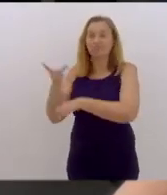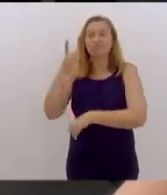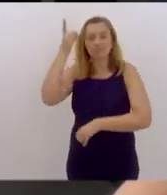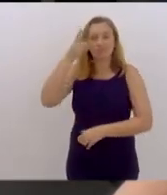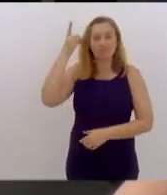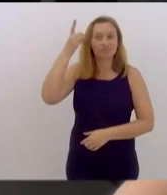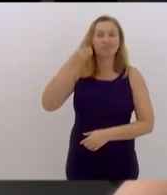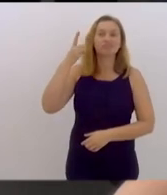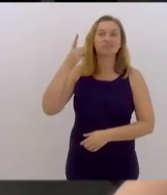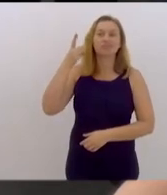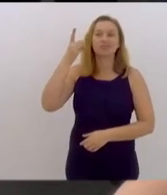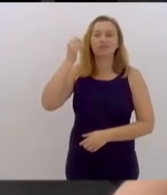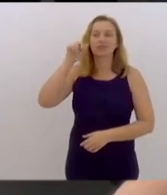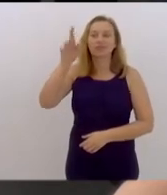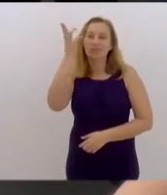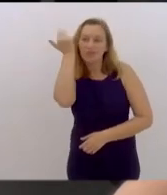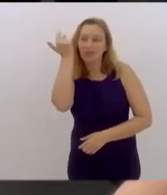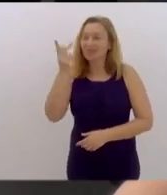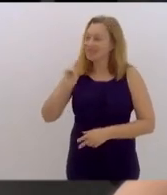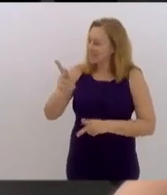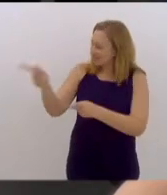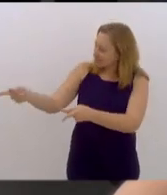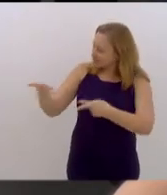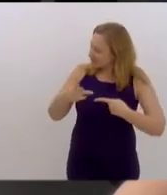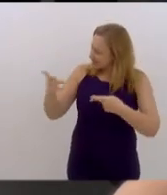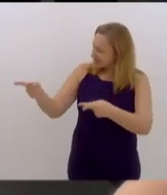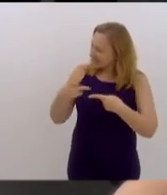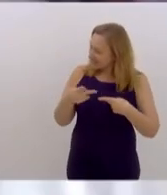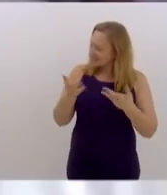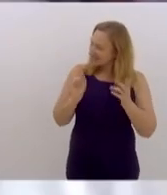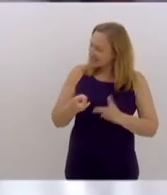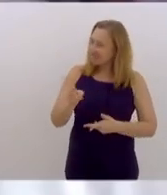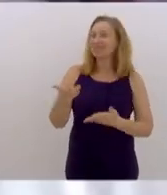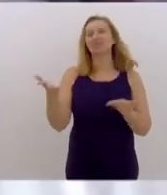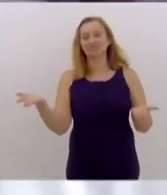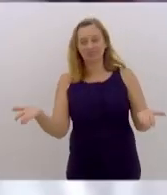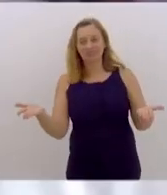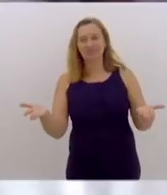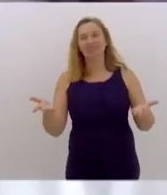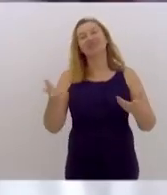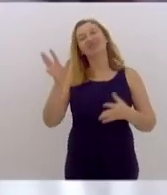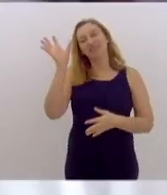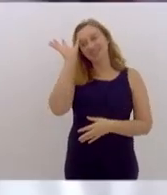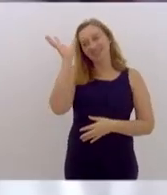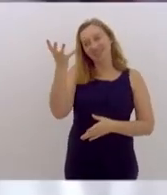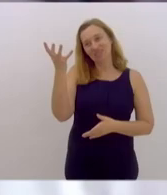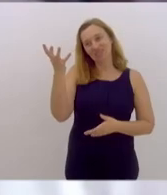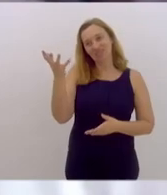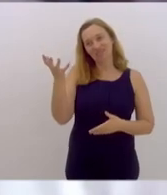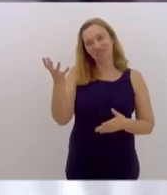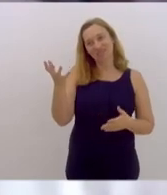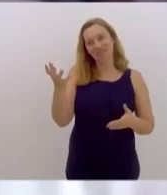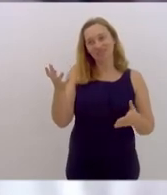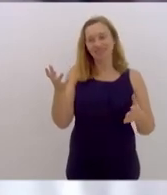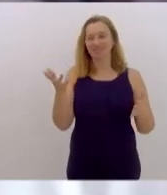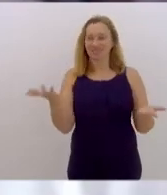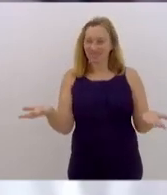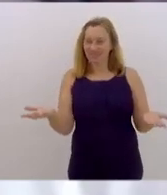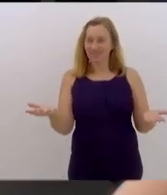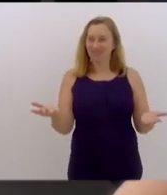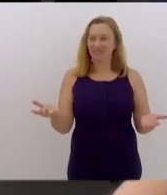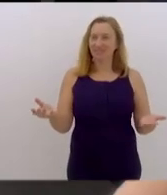deputado eu amar venha sempre nos visitar Já que ele por auto-determinação Resolveu se dá férias